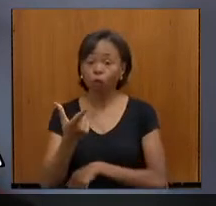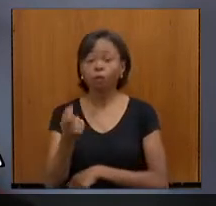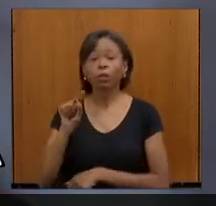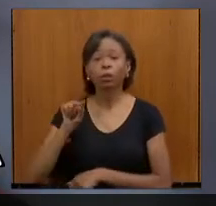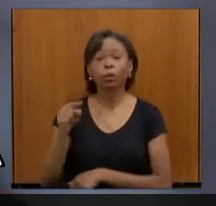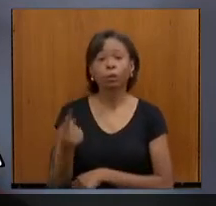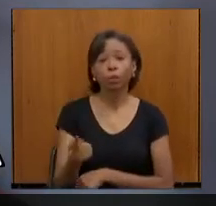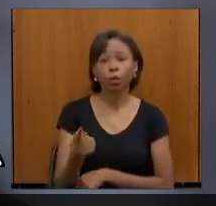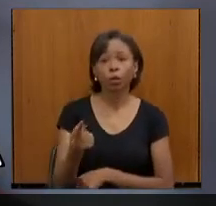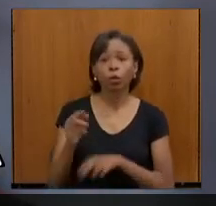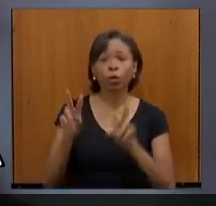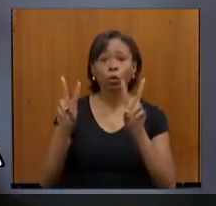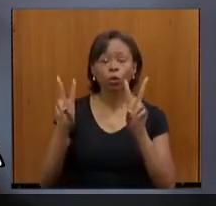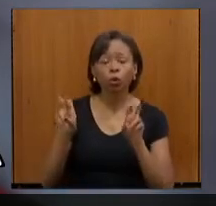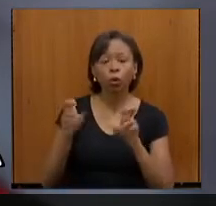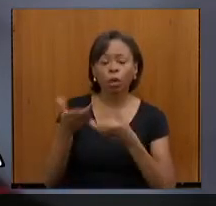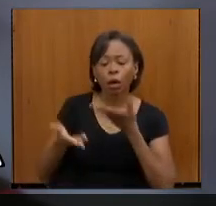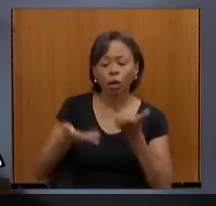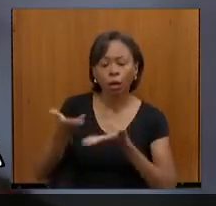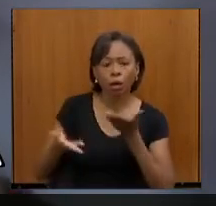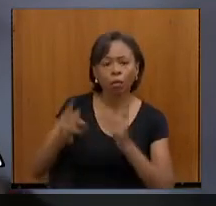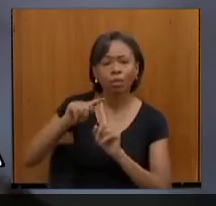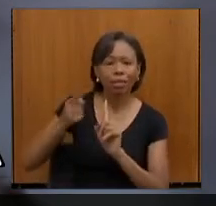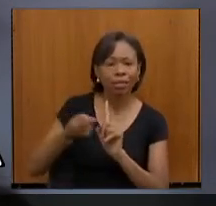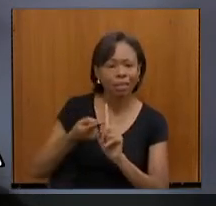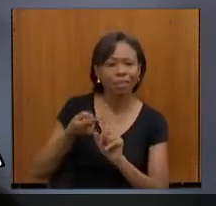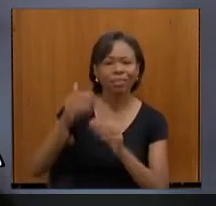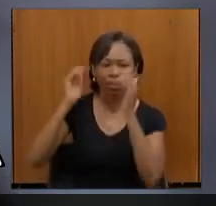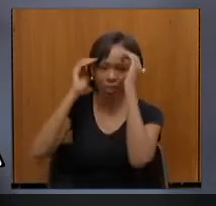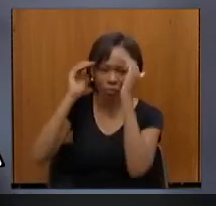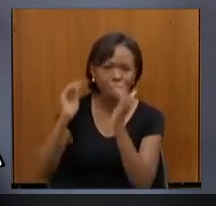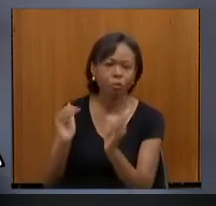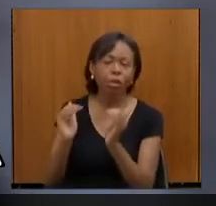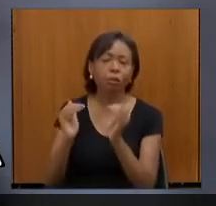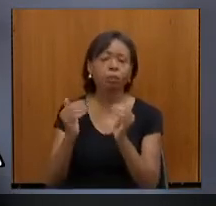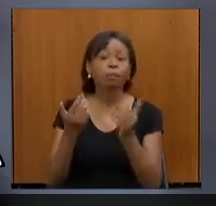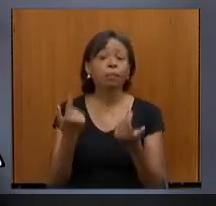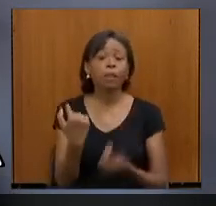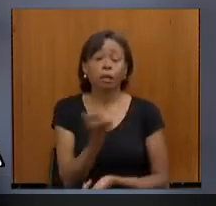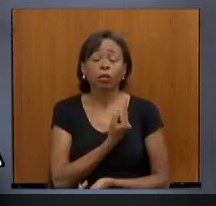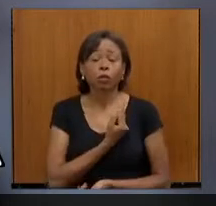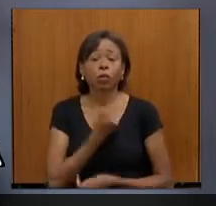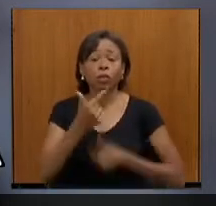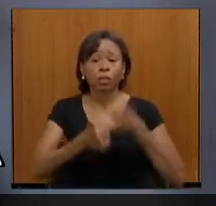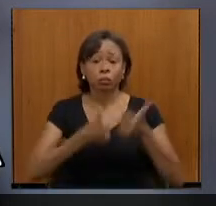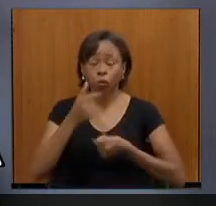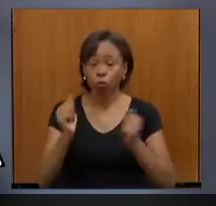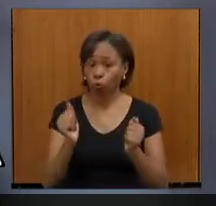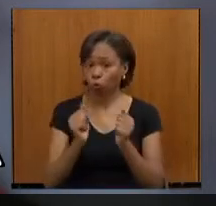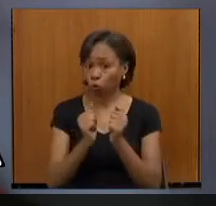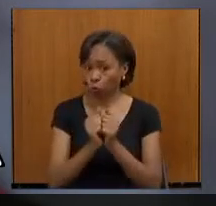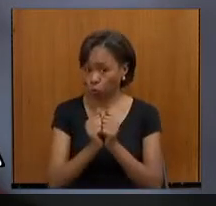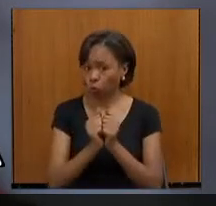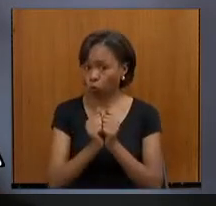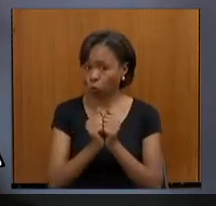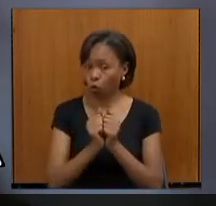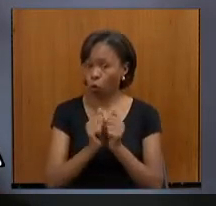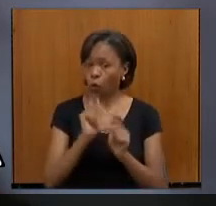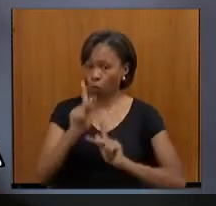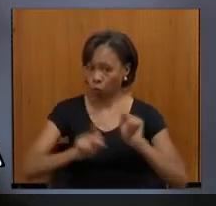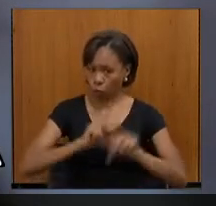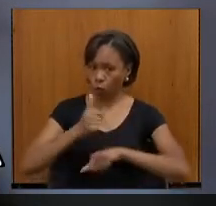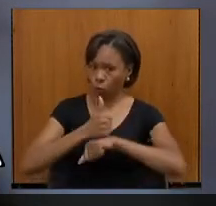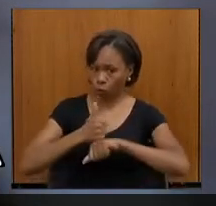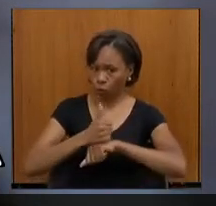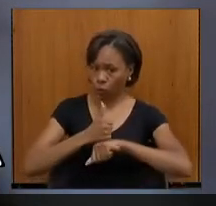materno respeituoso, e nós estamos trabalhando com os colegas da área de serviço para que eu também já